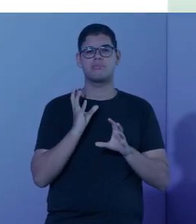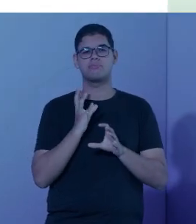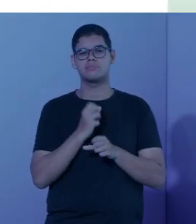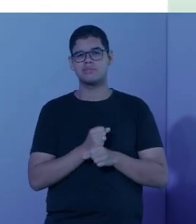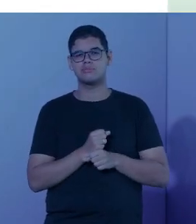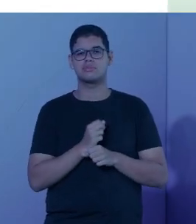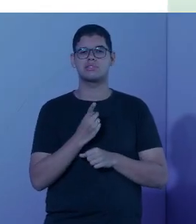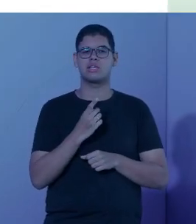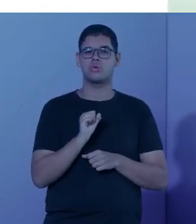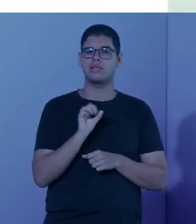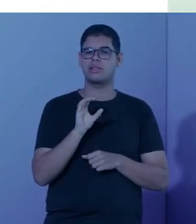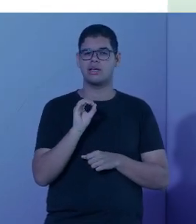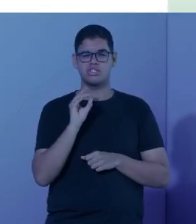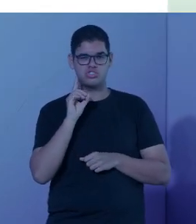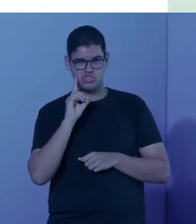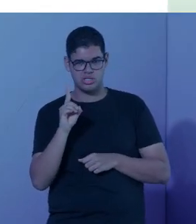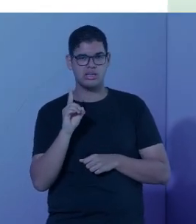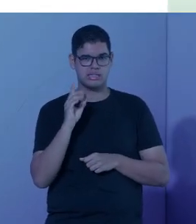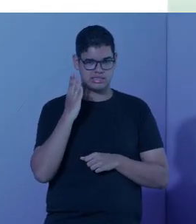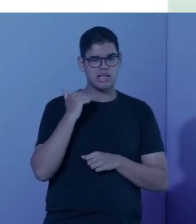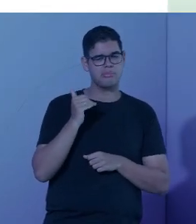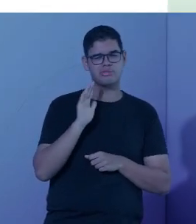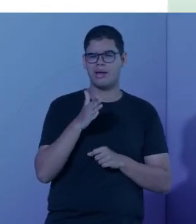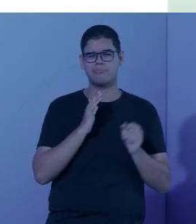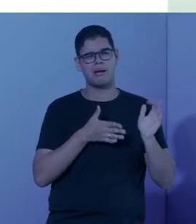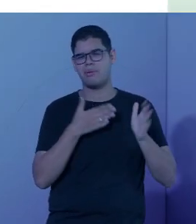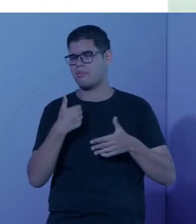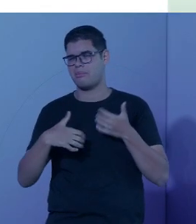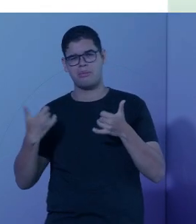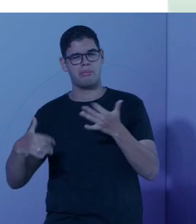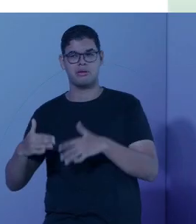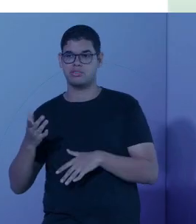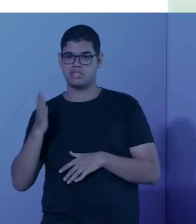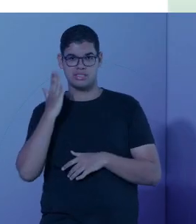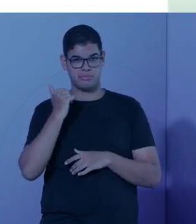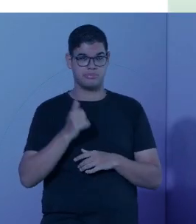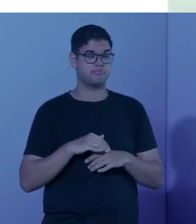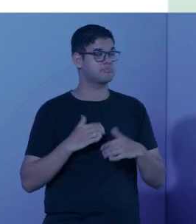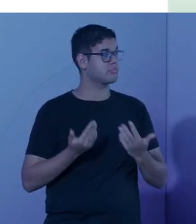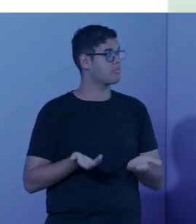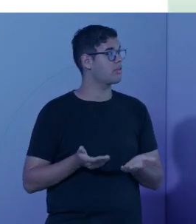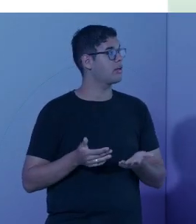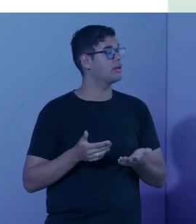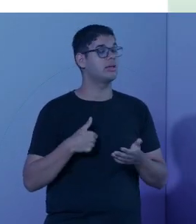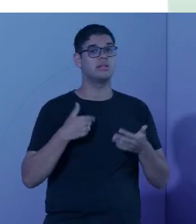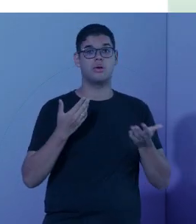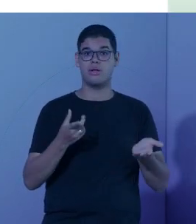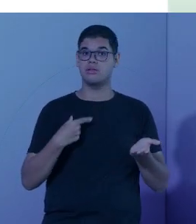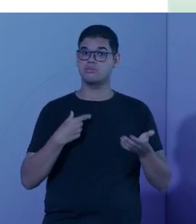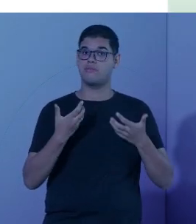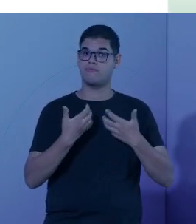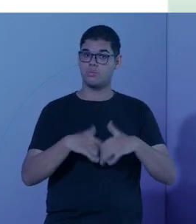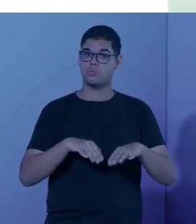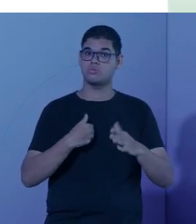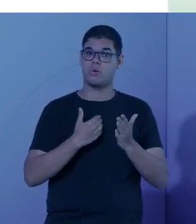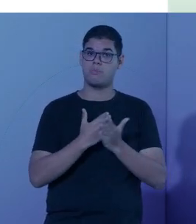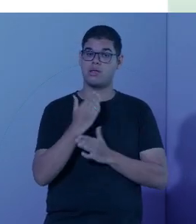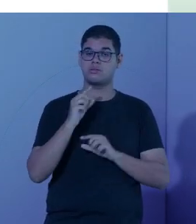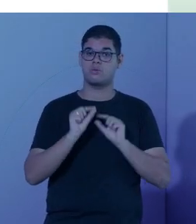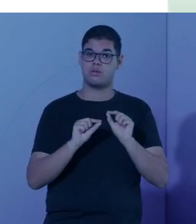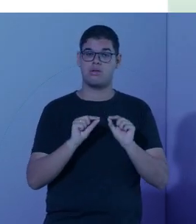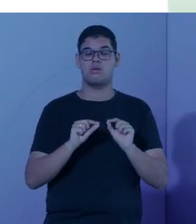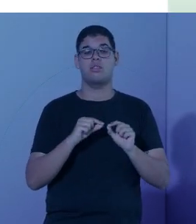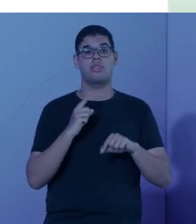processo de incorporação feito pela Conitec. Tá? O fluxograma aqui começa exatamente no momento da publicação da portaria de